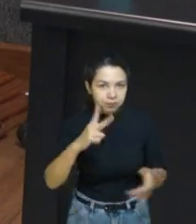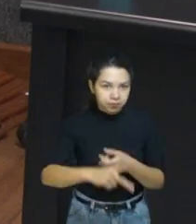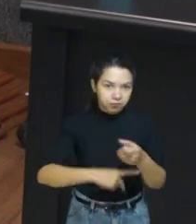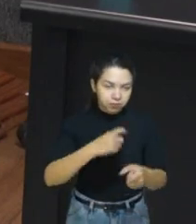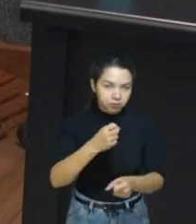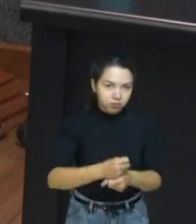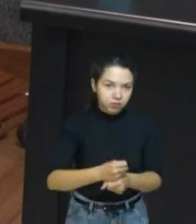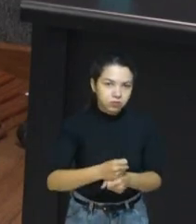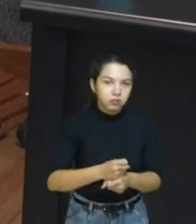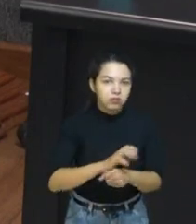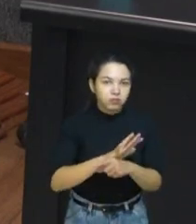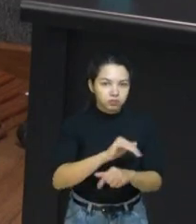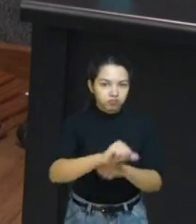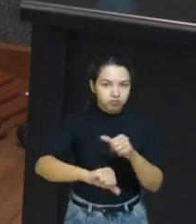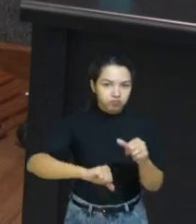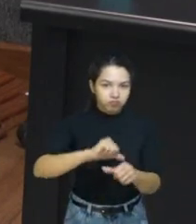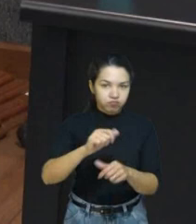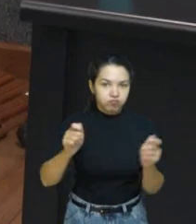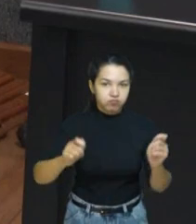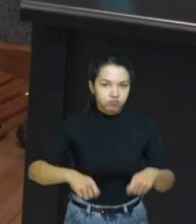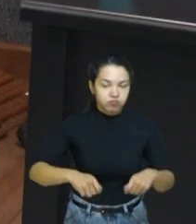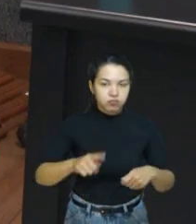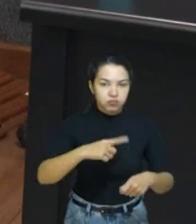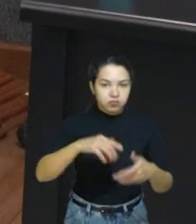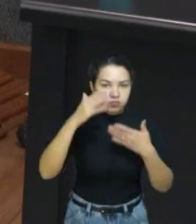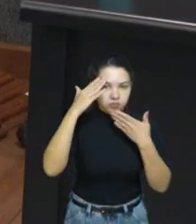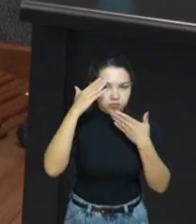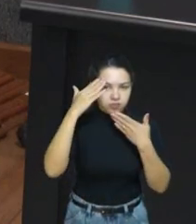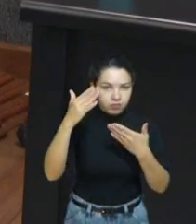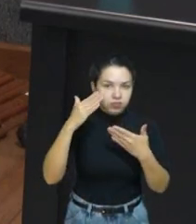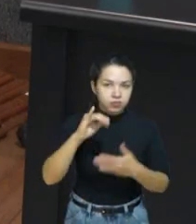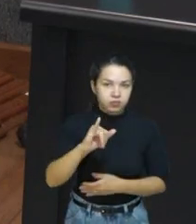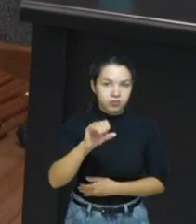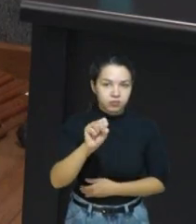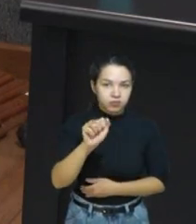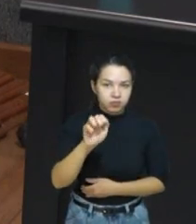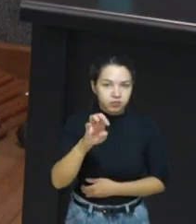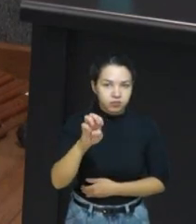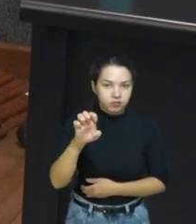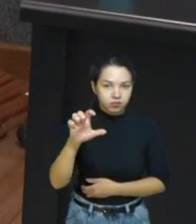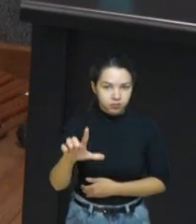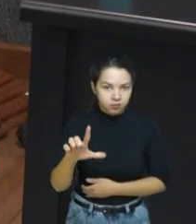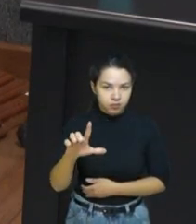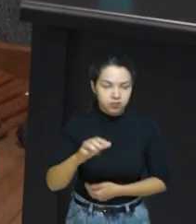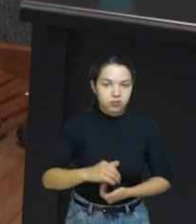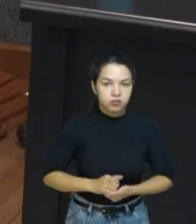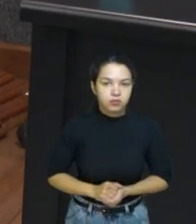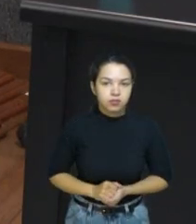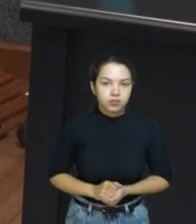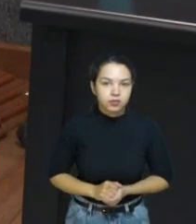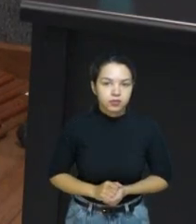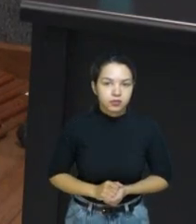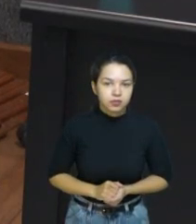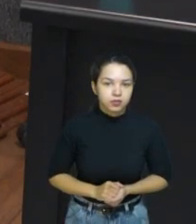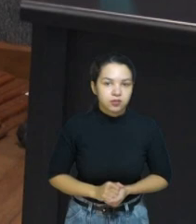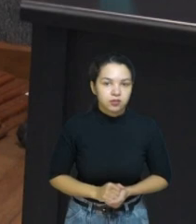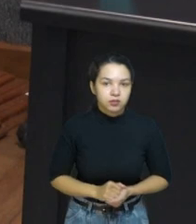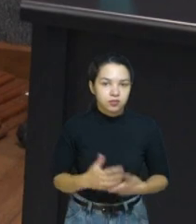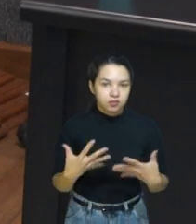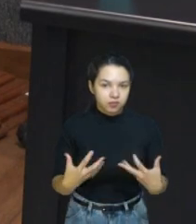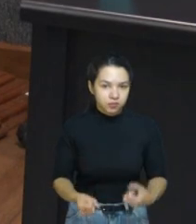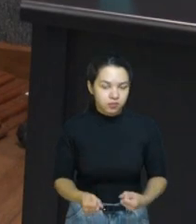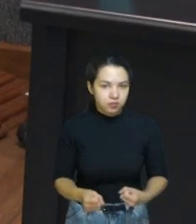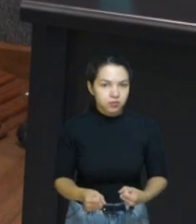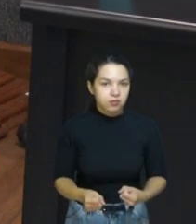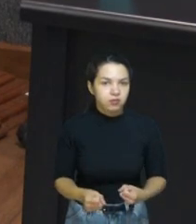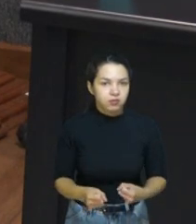próximos anos, dá para fazer uma grande diferença. Então a gente quer agradecer também a Isabel por pegar isso na mão, né,